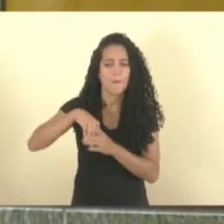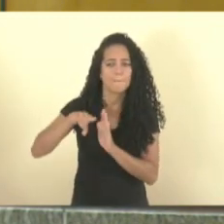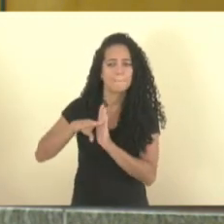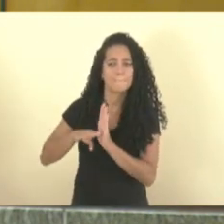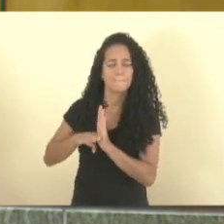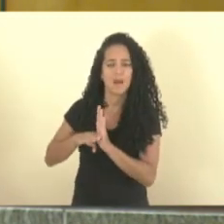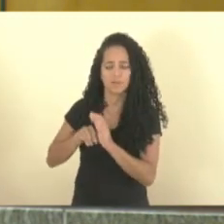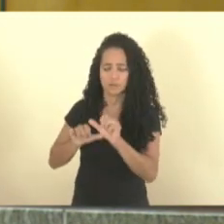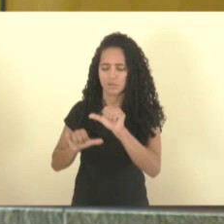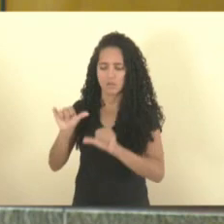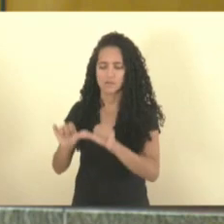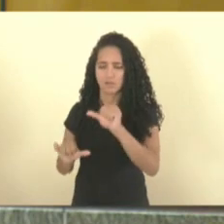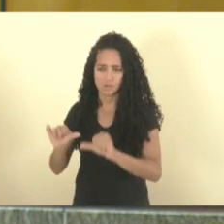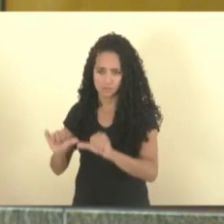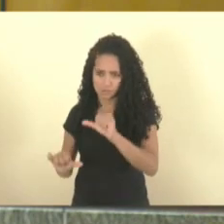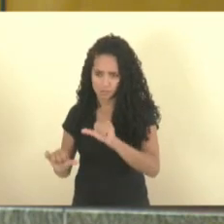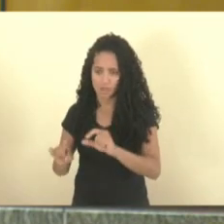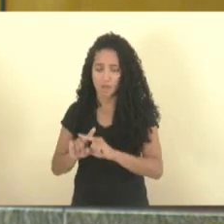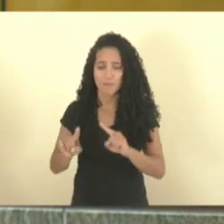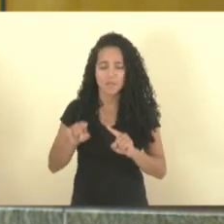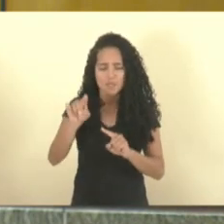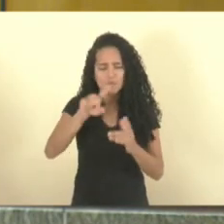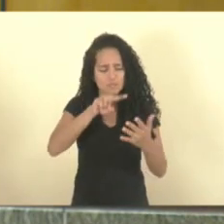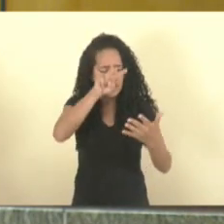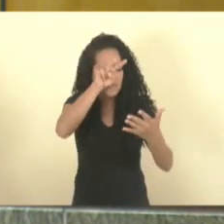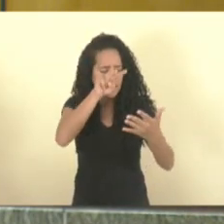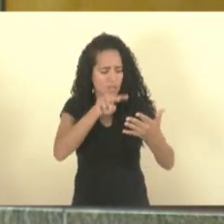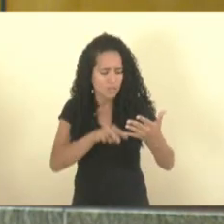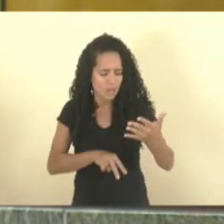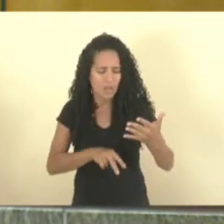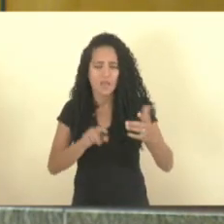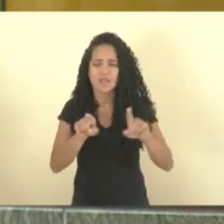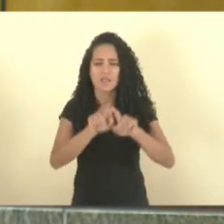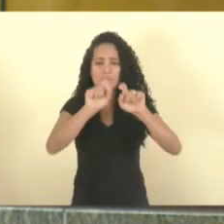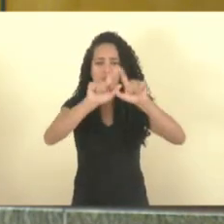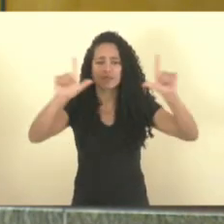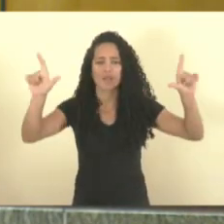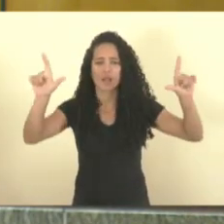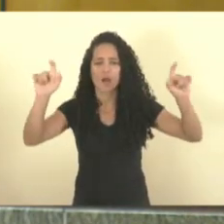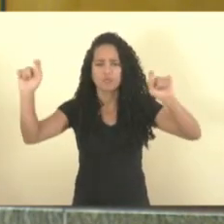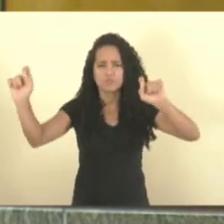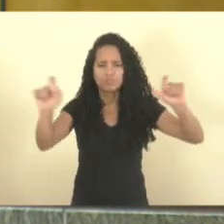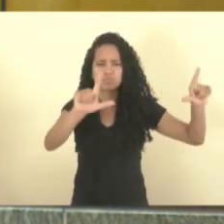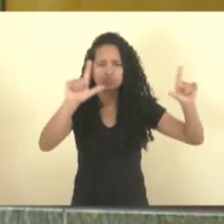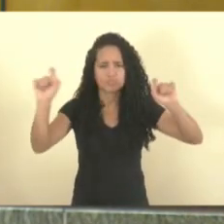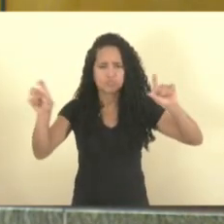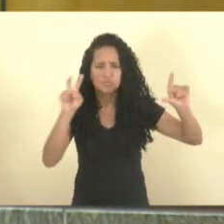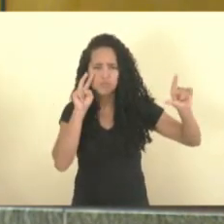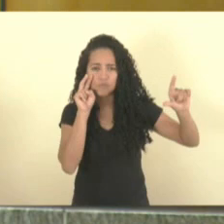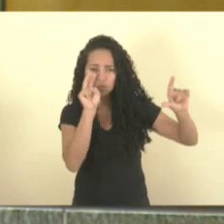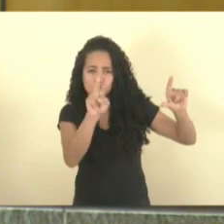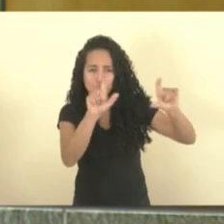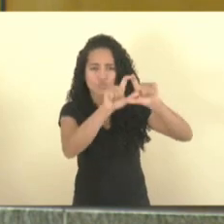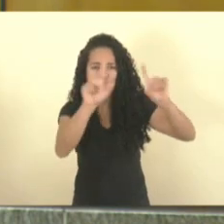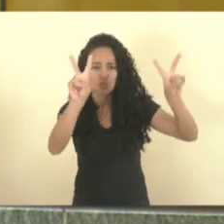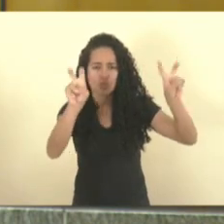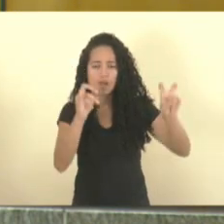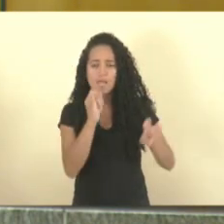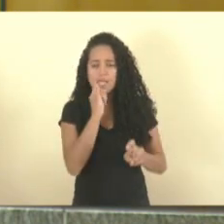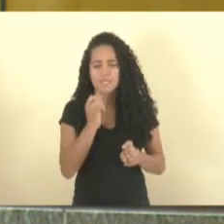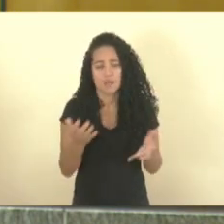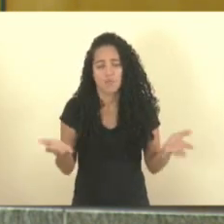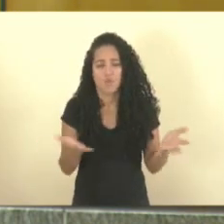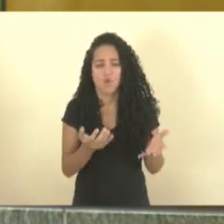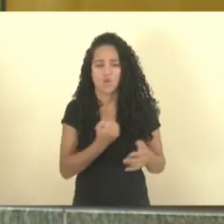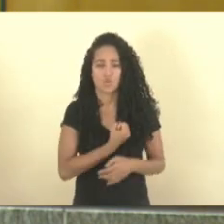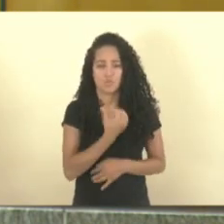que foi distribuída, mas é só a Vossa Excelência observar que está passando aqui no telão toda a matéria que está sendo votada. Por exemplo, agora nós estamos no item